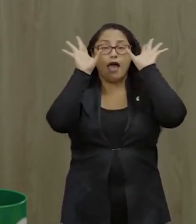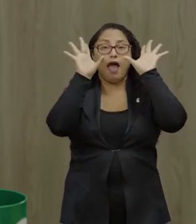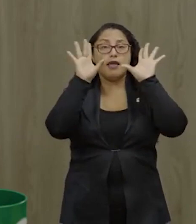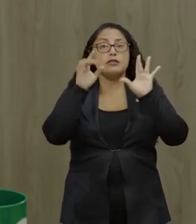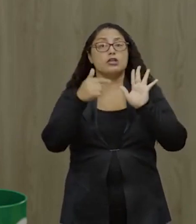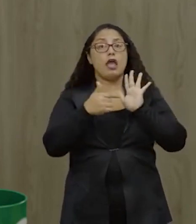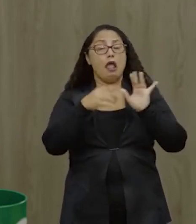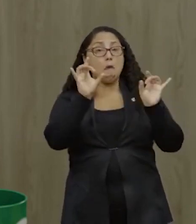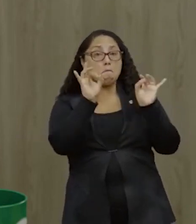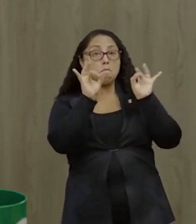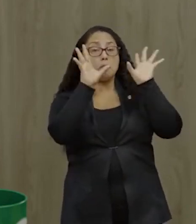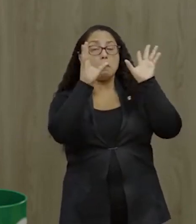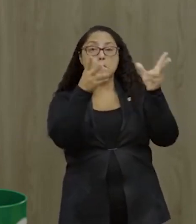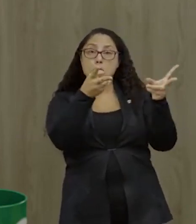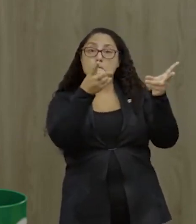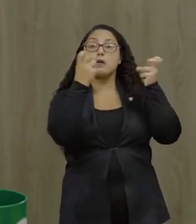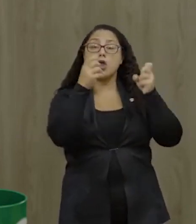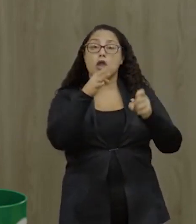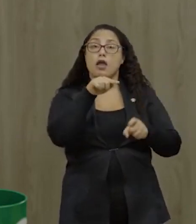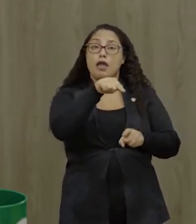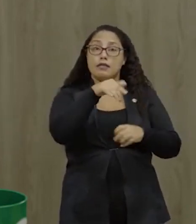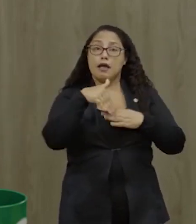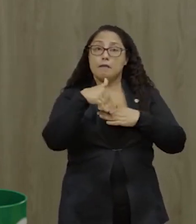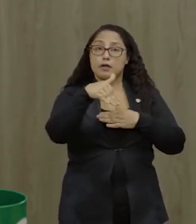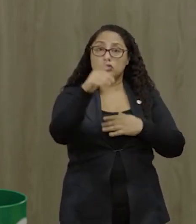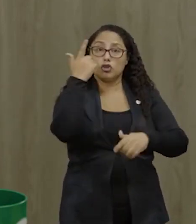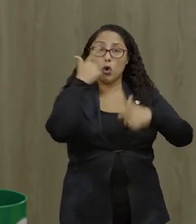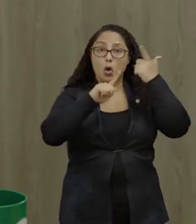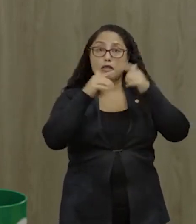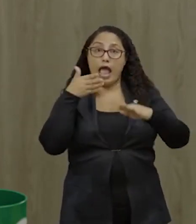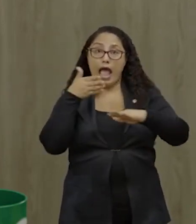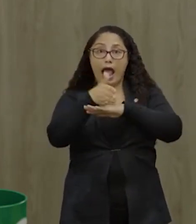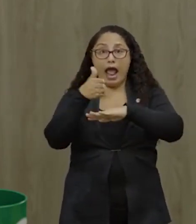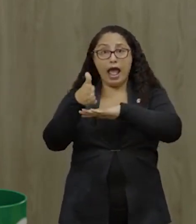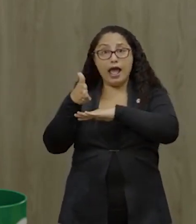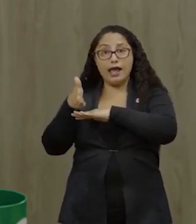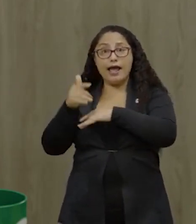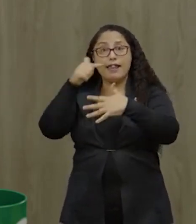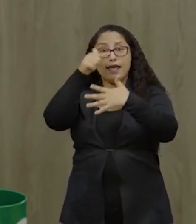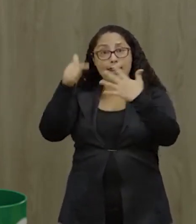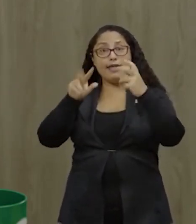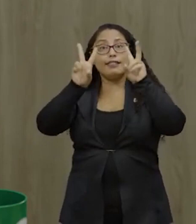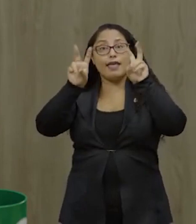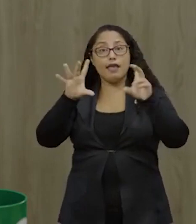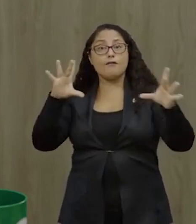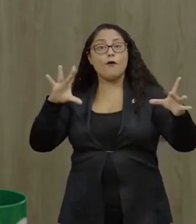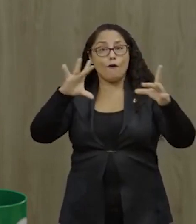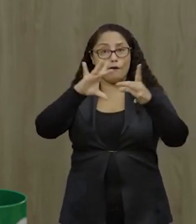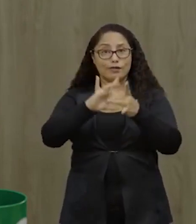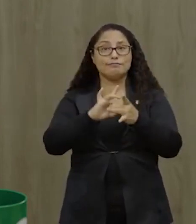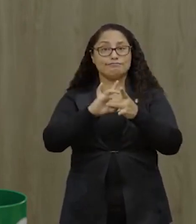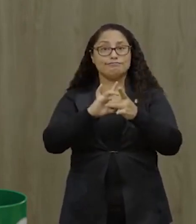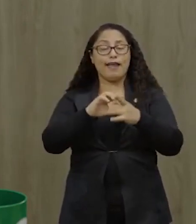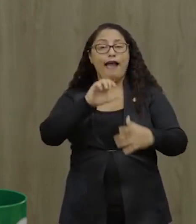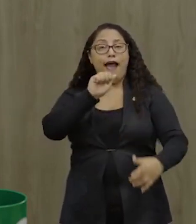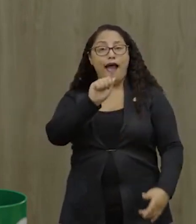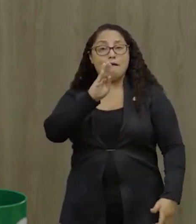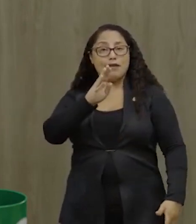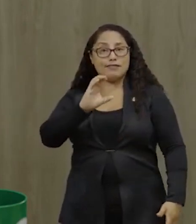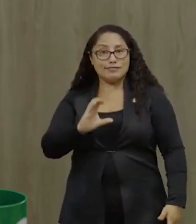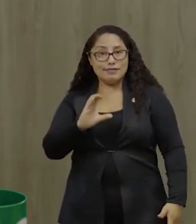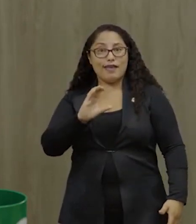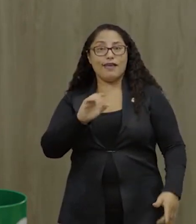olha, ele dá umas sacadas. Olha, com isso aqui você conseguiria abordar tais temas, falar uma conexão com A, B e